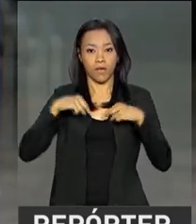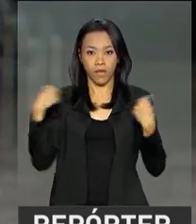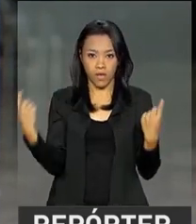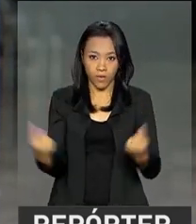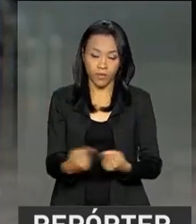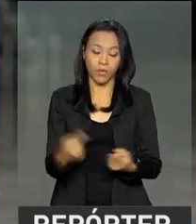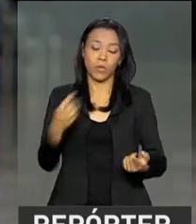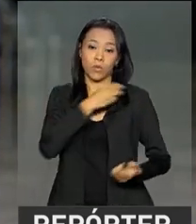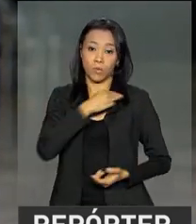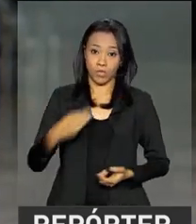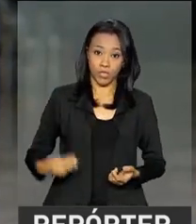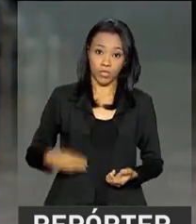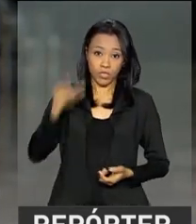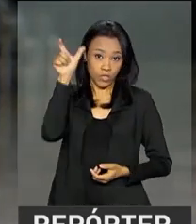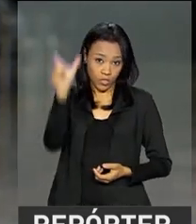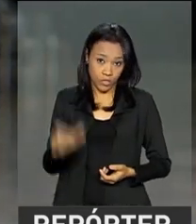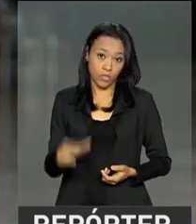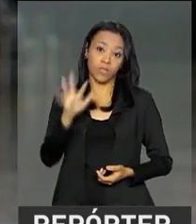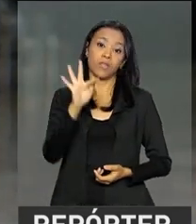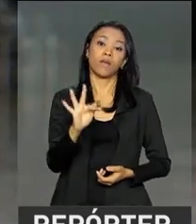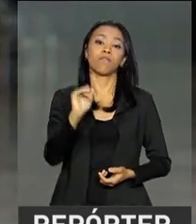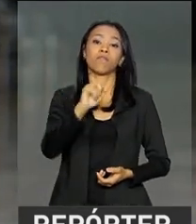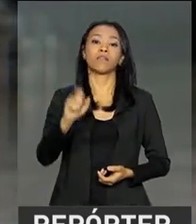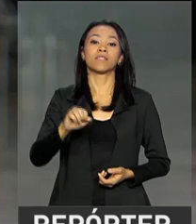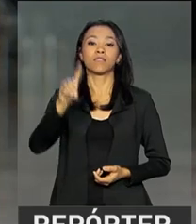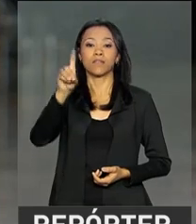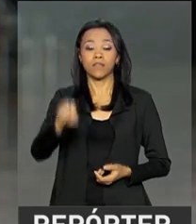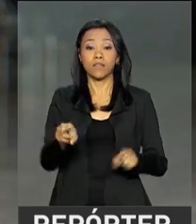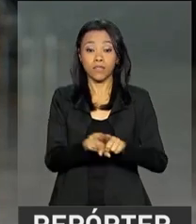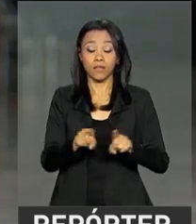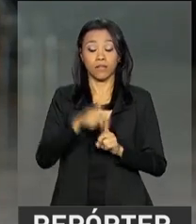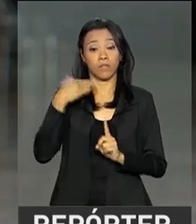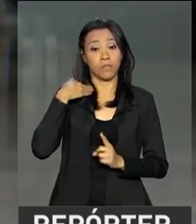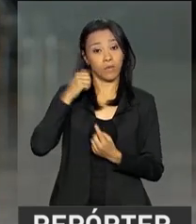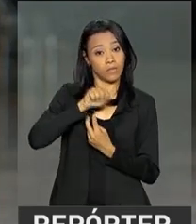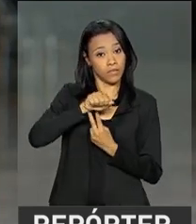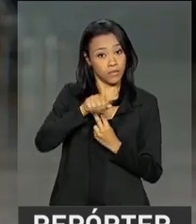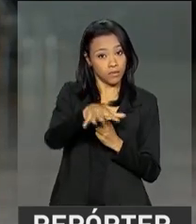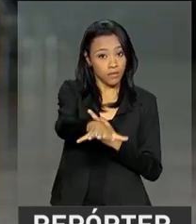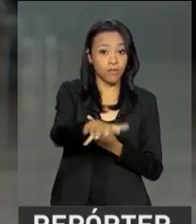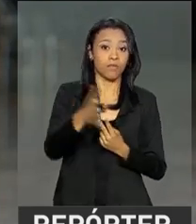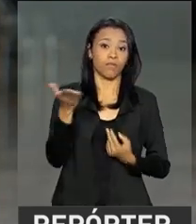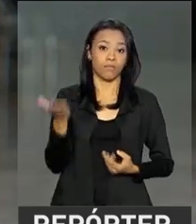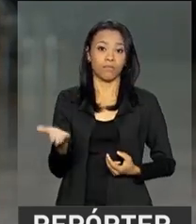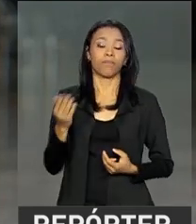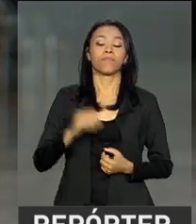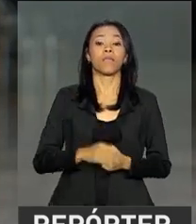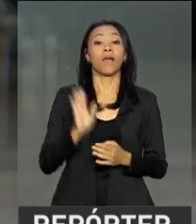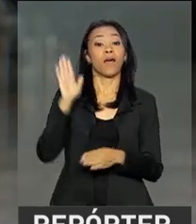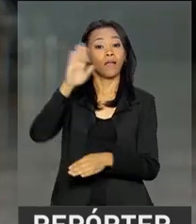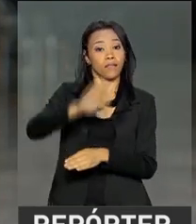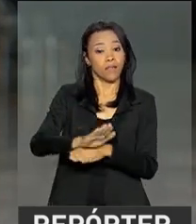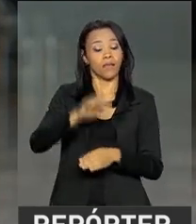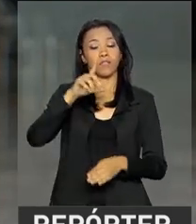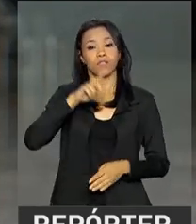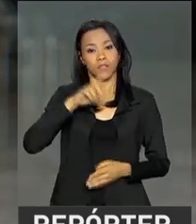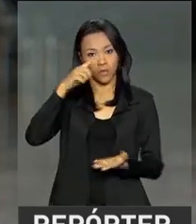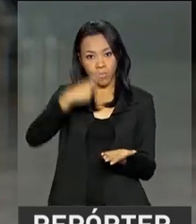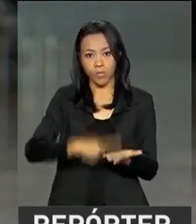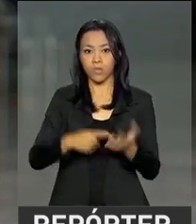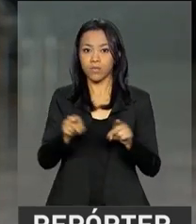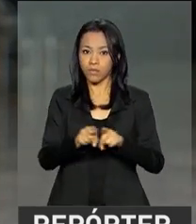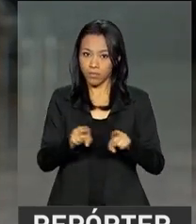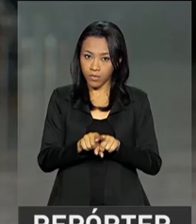ministro da Fazenda, Henrique Meirelles, e com o presidente do Banco Central, Ilan Goldfein. À tarde, a agenda do